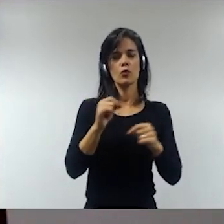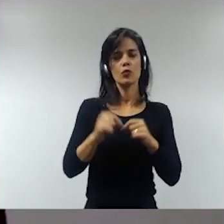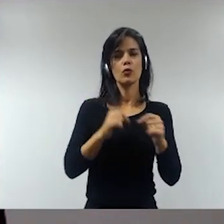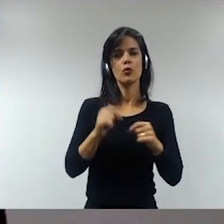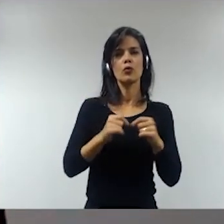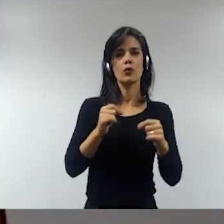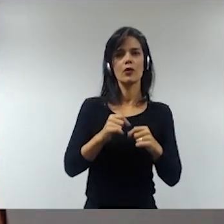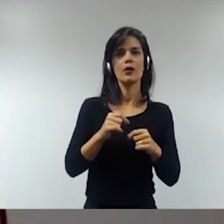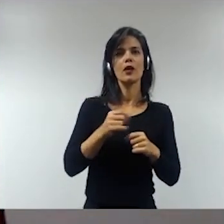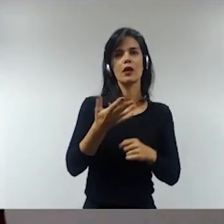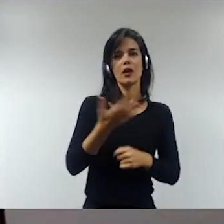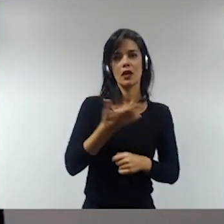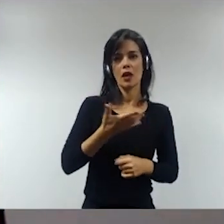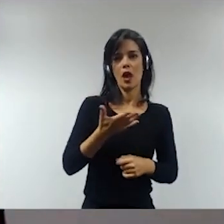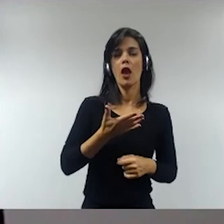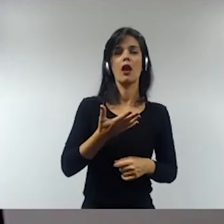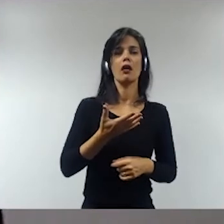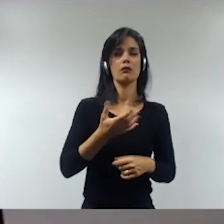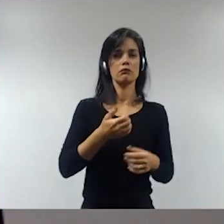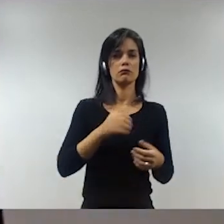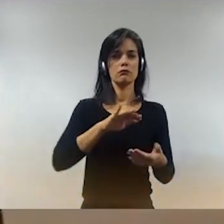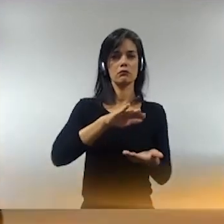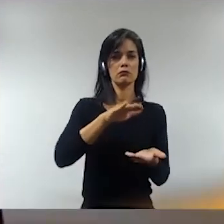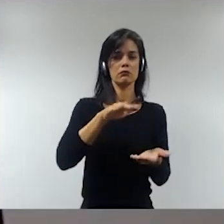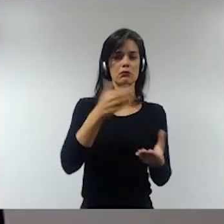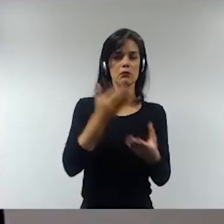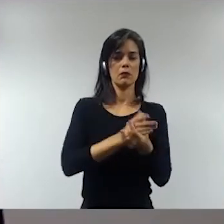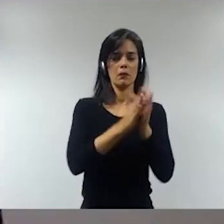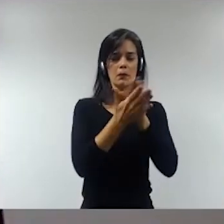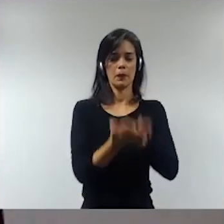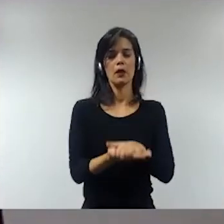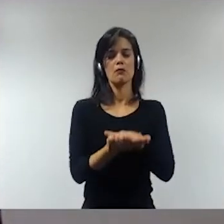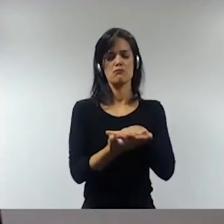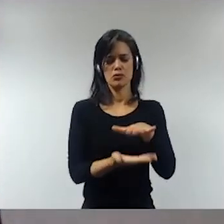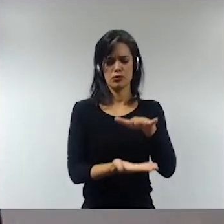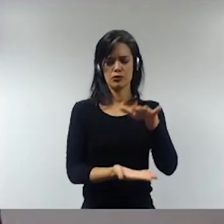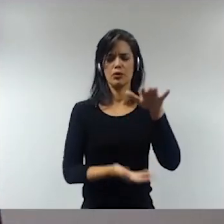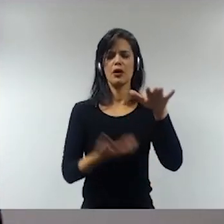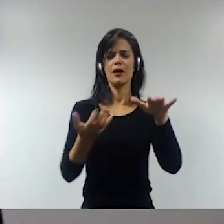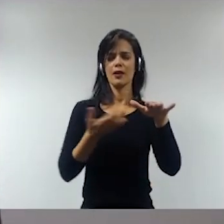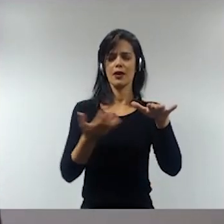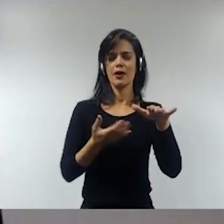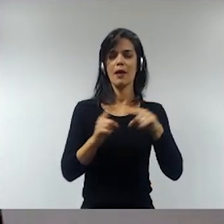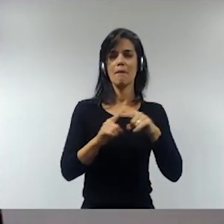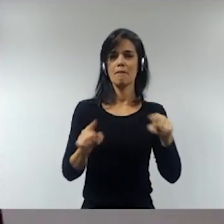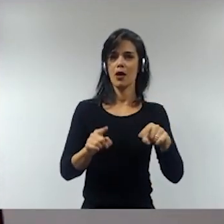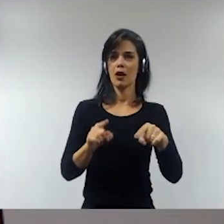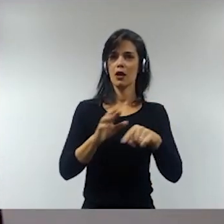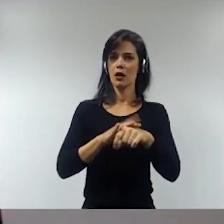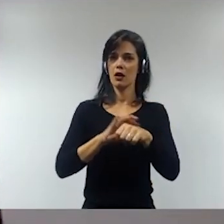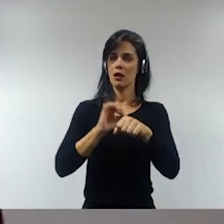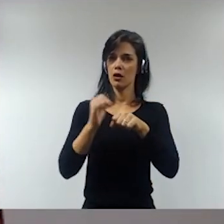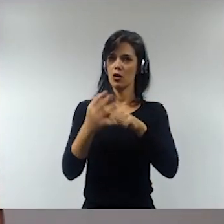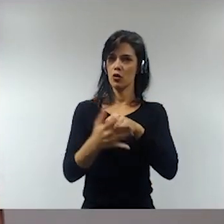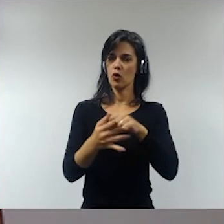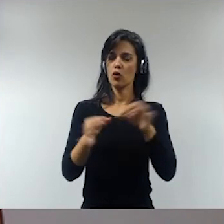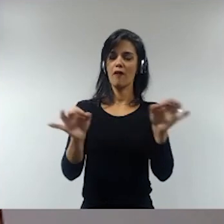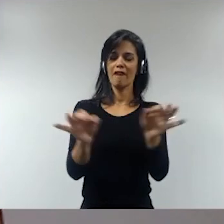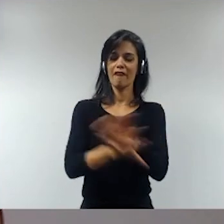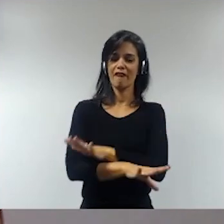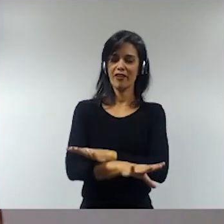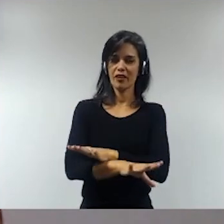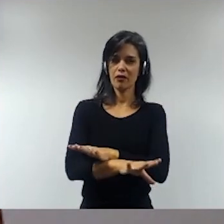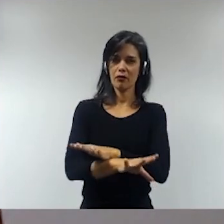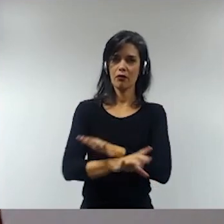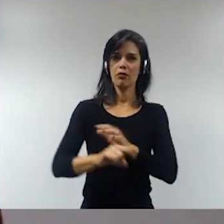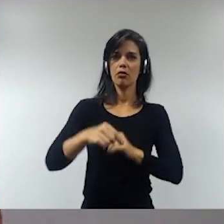daqui a um ano, se isso for de fato implementado pós-fim pandemia, a gente não vai ver esses números